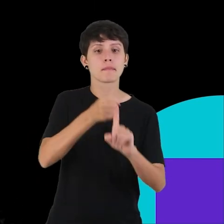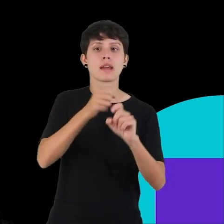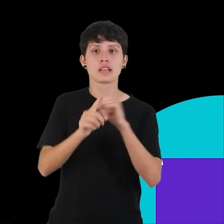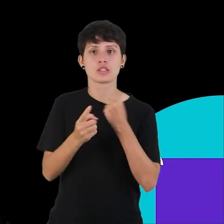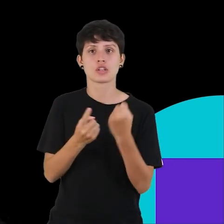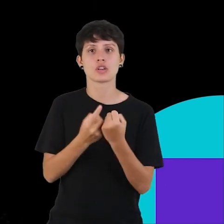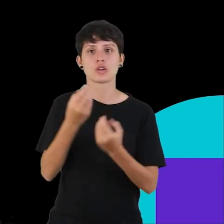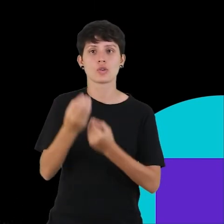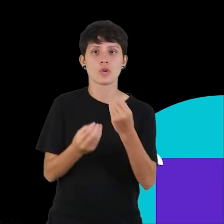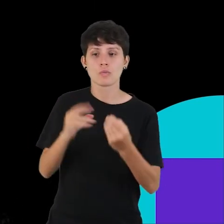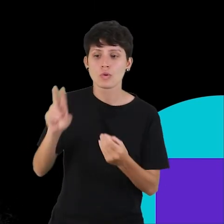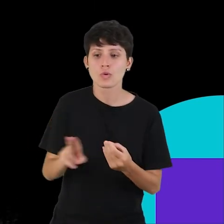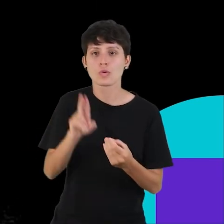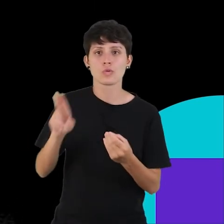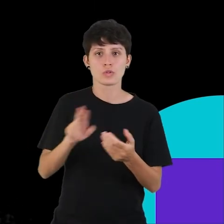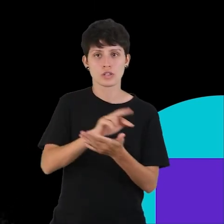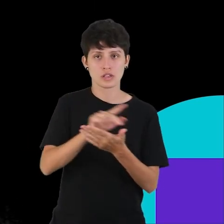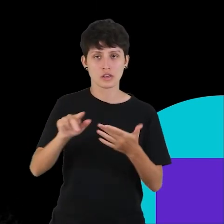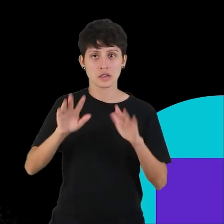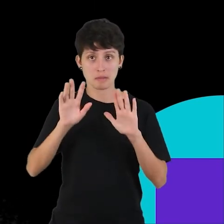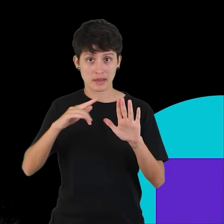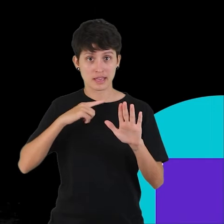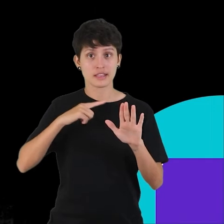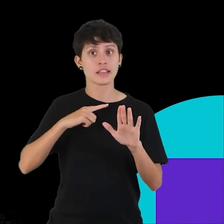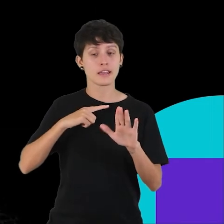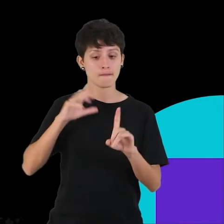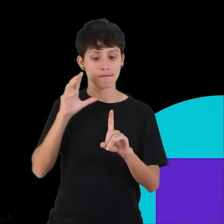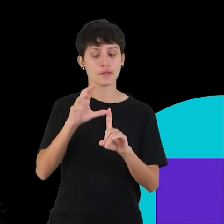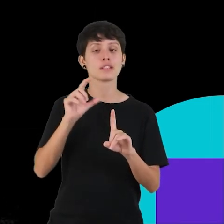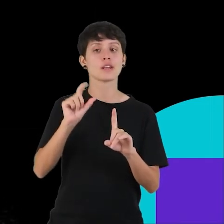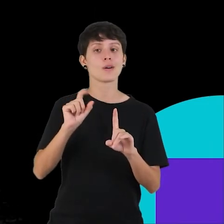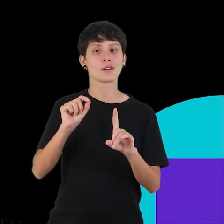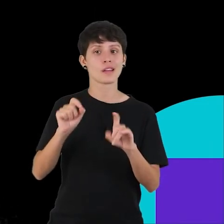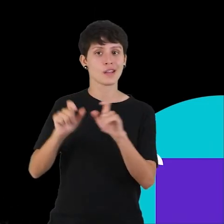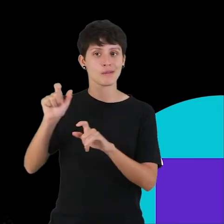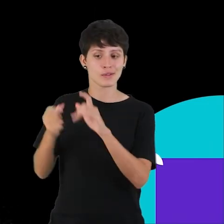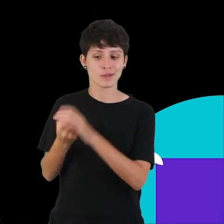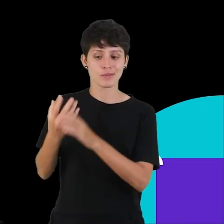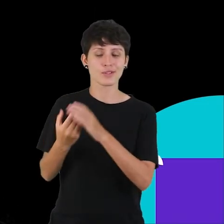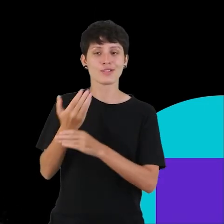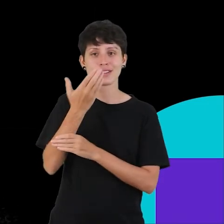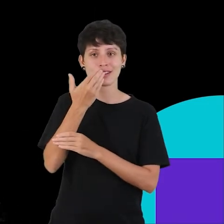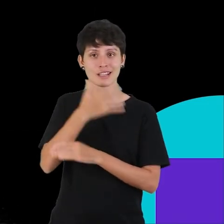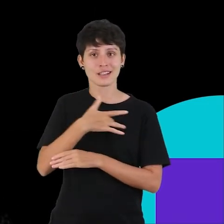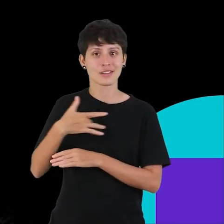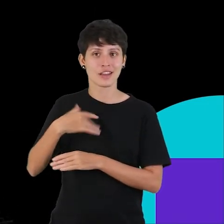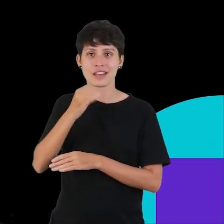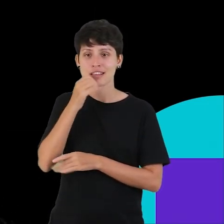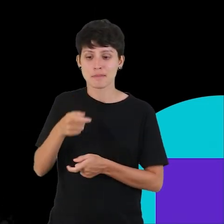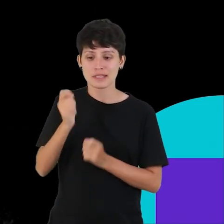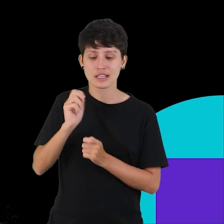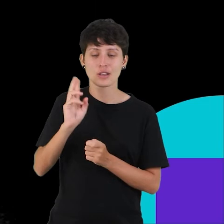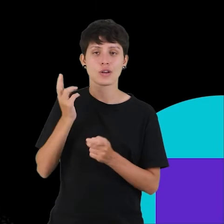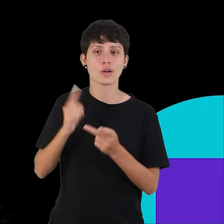Pessoas conhecem como marca boa, mas não sabem tanto do impacto profissional. Então, o que é boa para essas pessoas, né? O que significa ser uma marca boa,